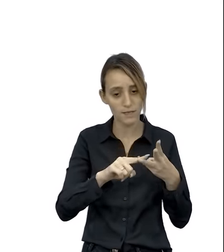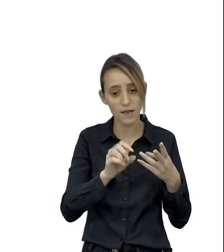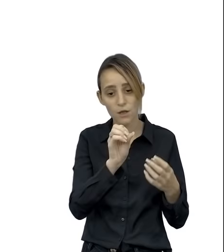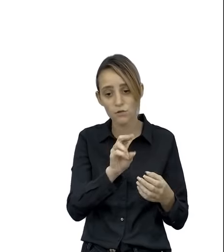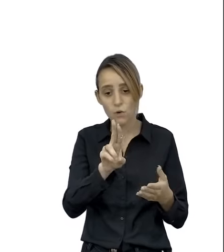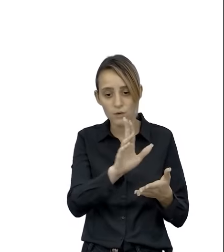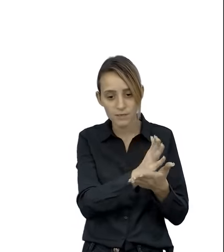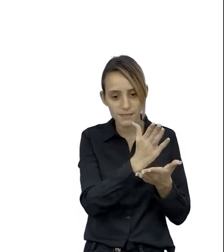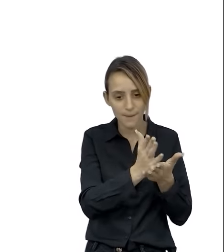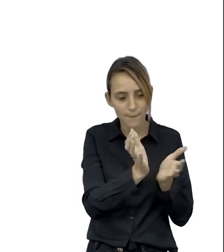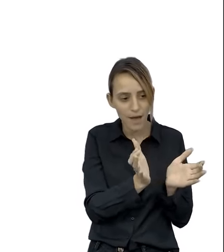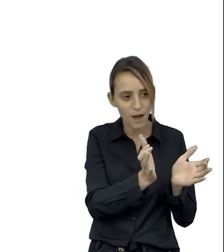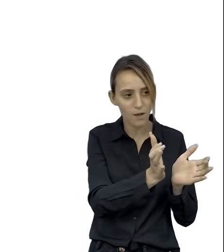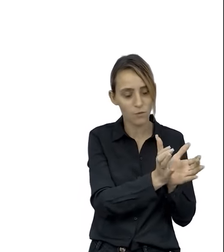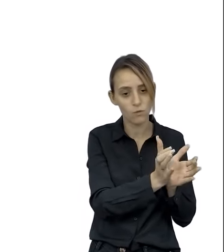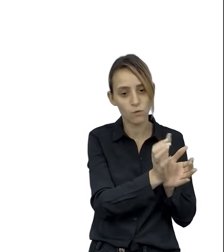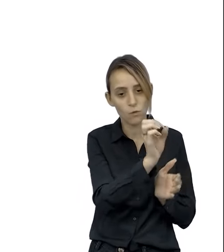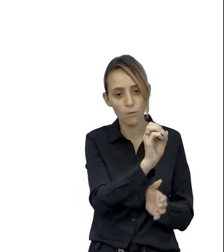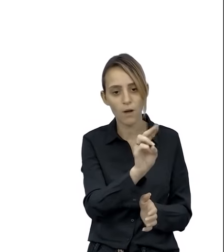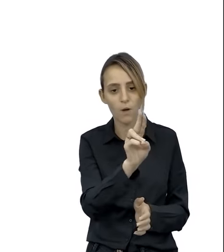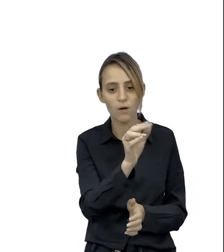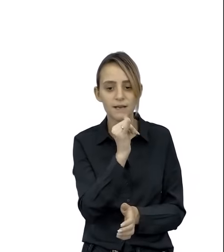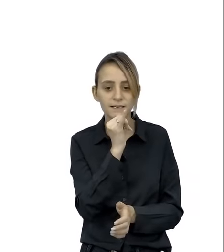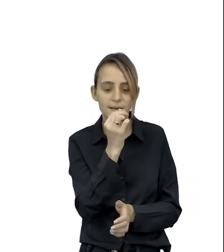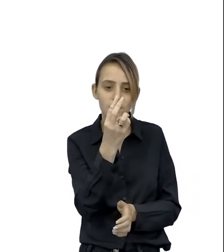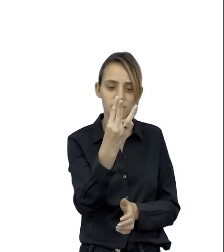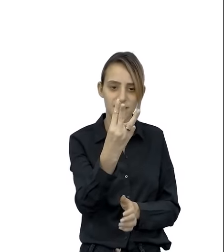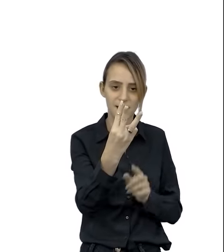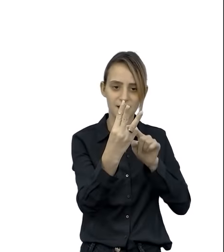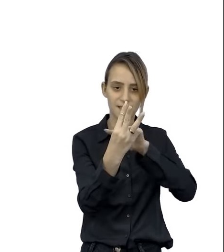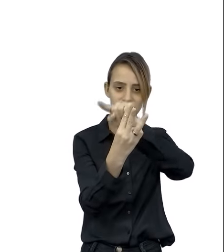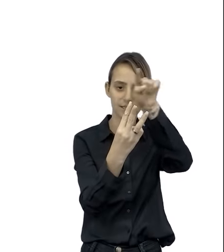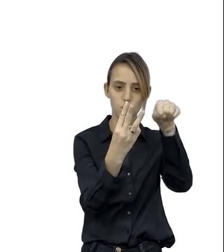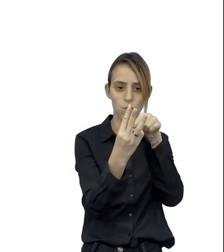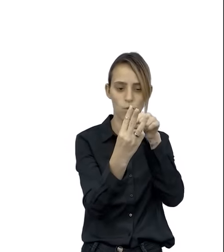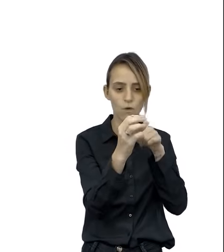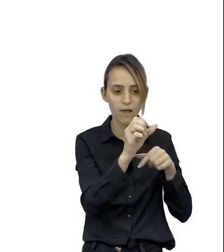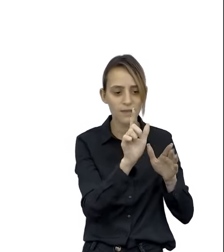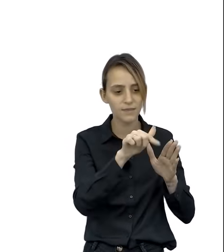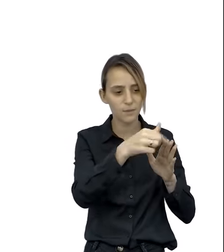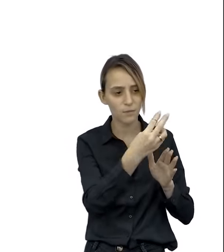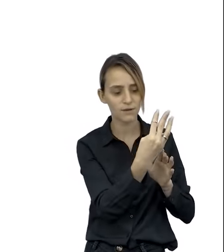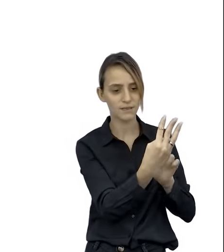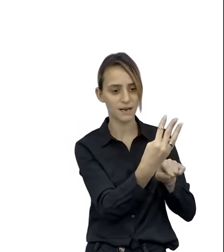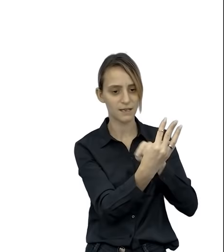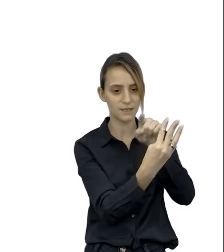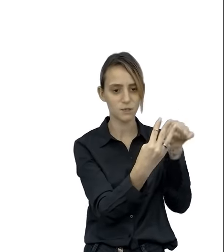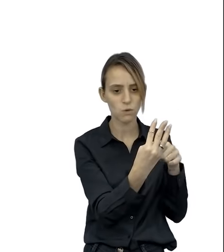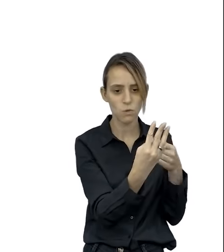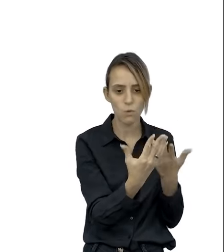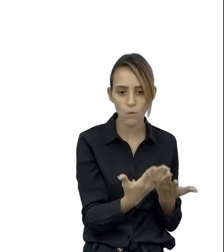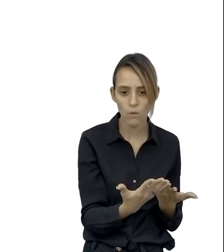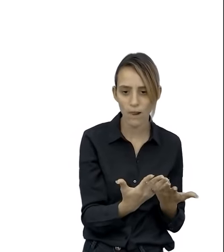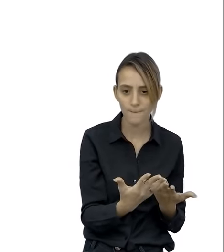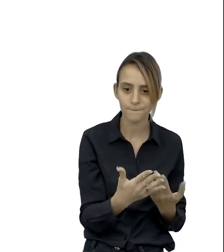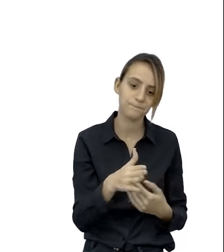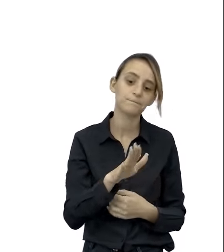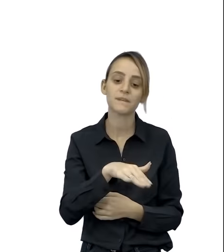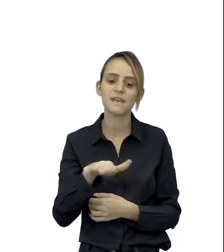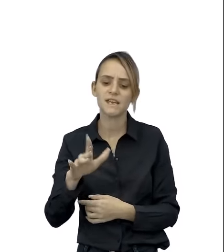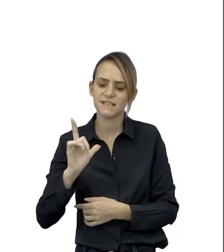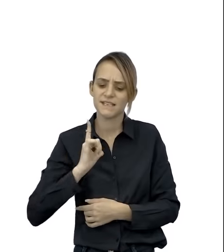agrupamento? Circularam 3 árvores, depois mais 3 árvores? Se perderam durante a contagem? Tiveram algum